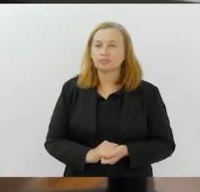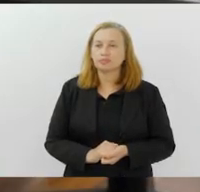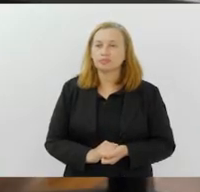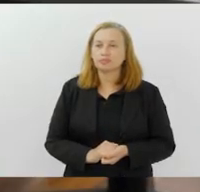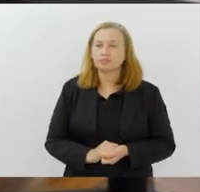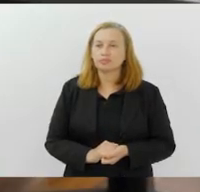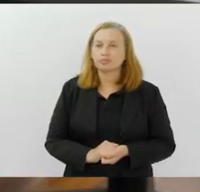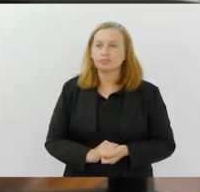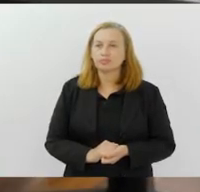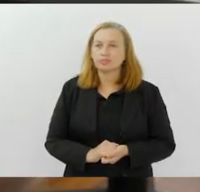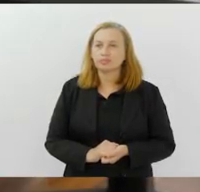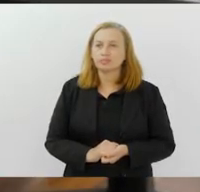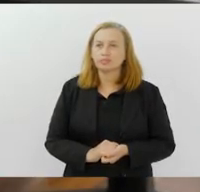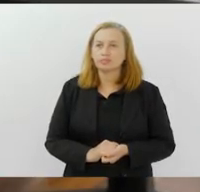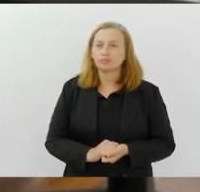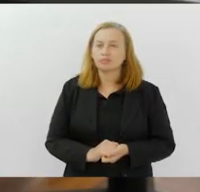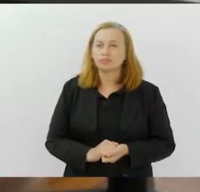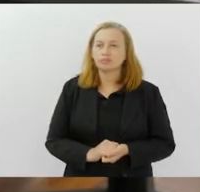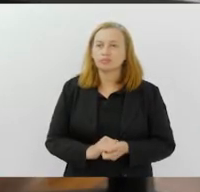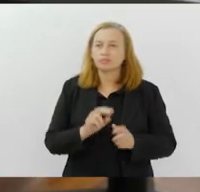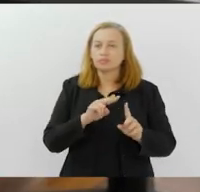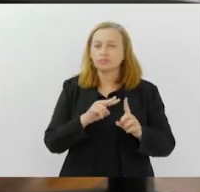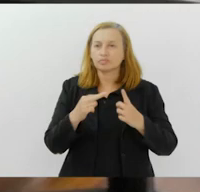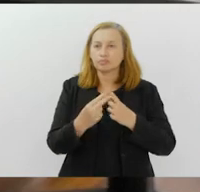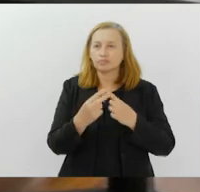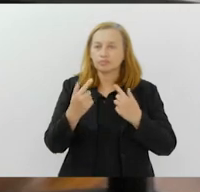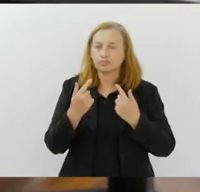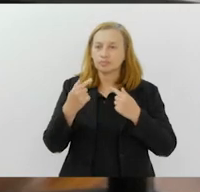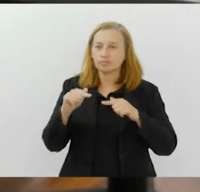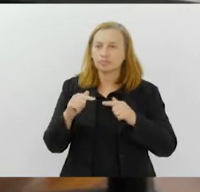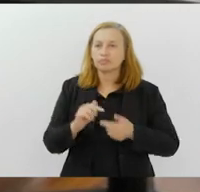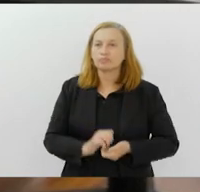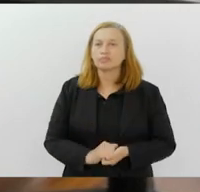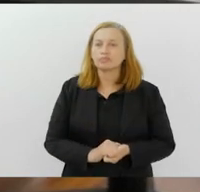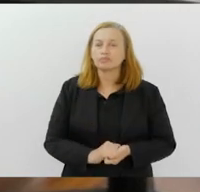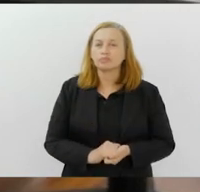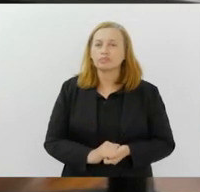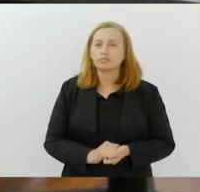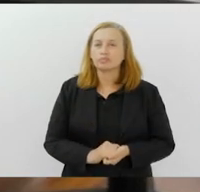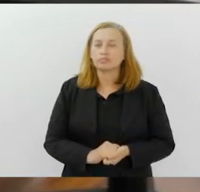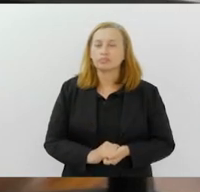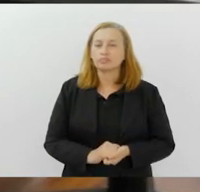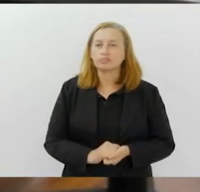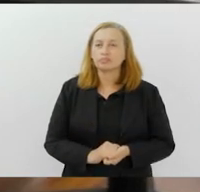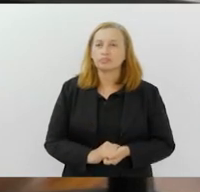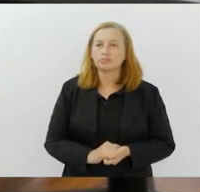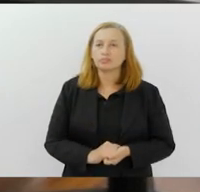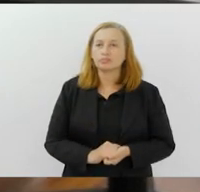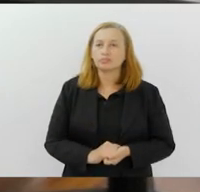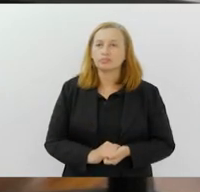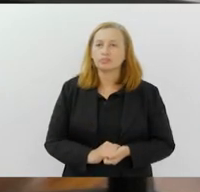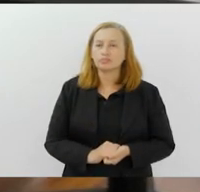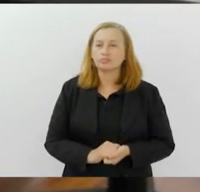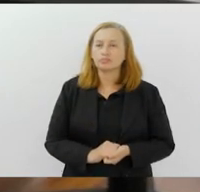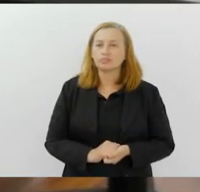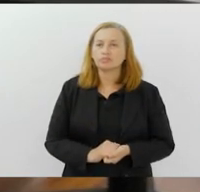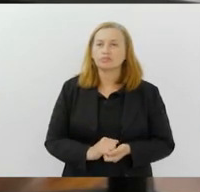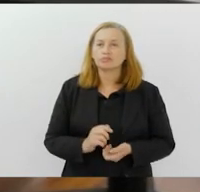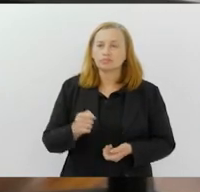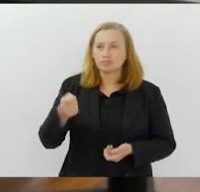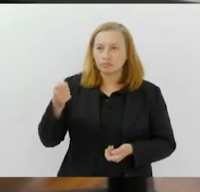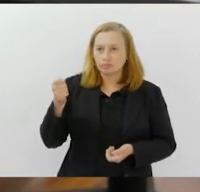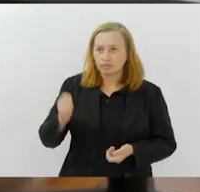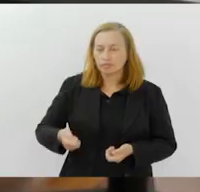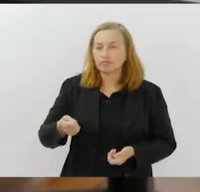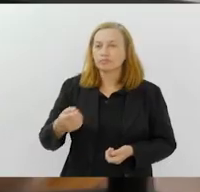de olhares críticos clínicos e ter sempre um bater martelo